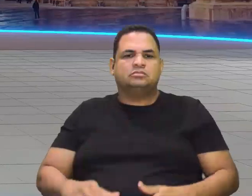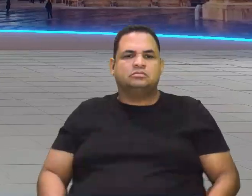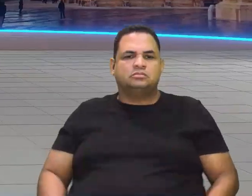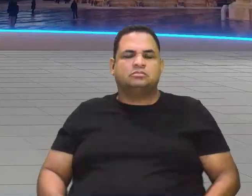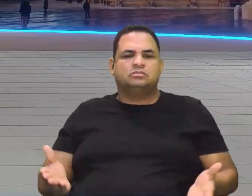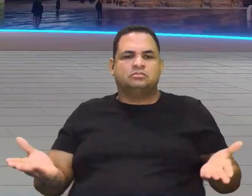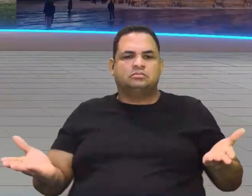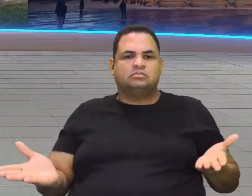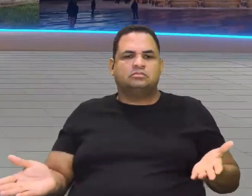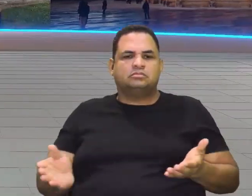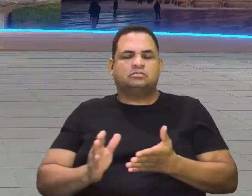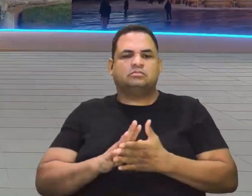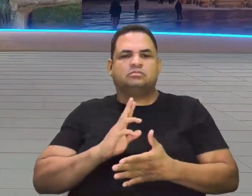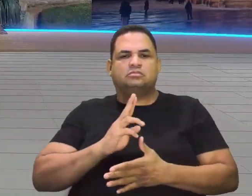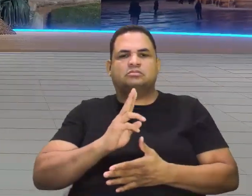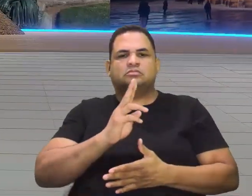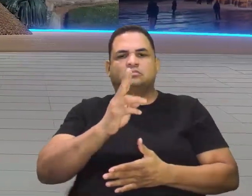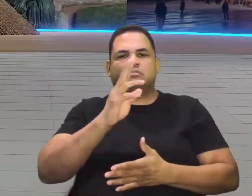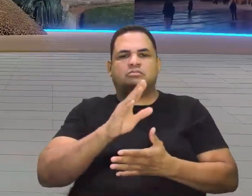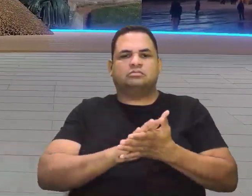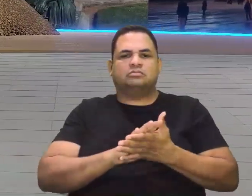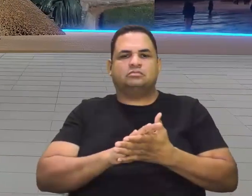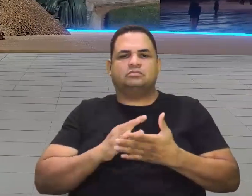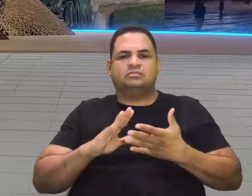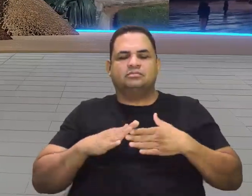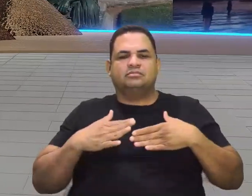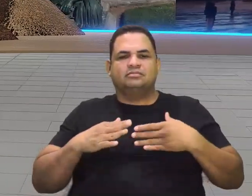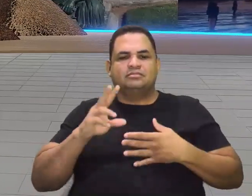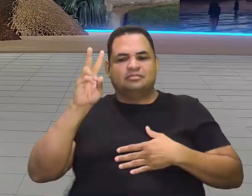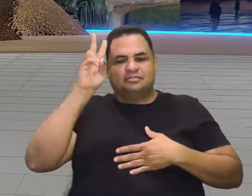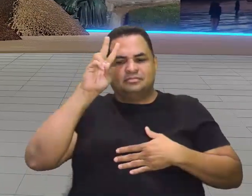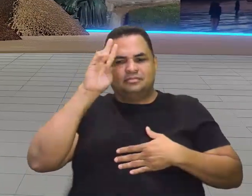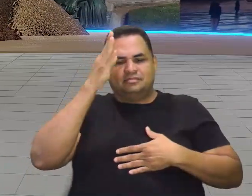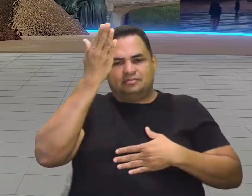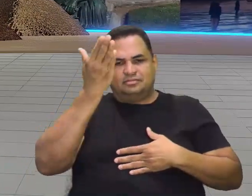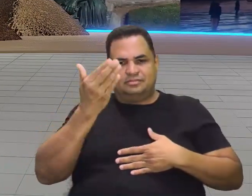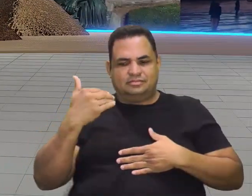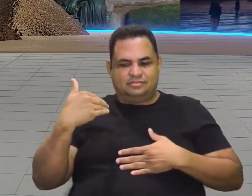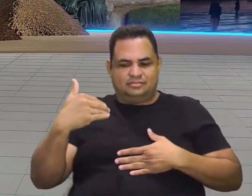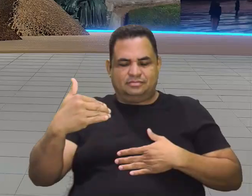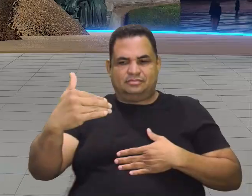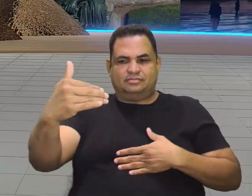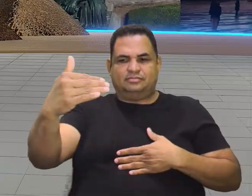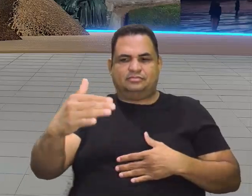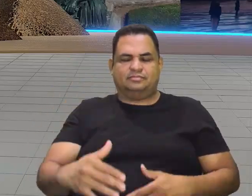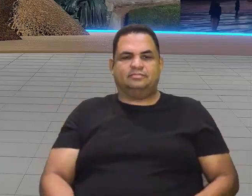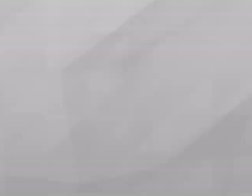e vamos continuar essa aventura de história. Até lá.